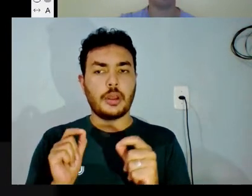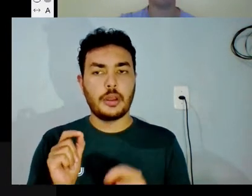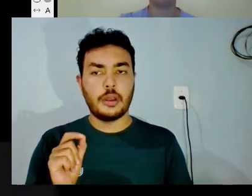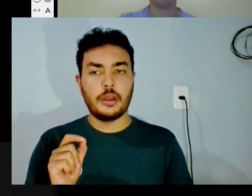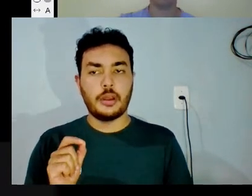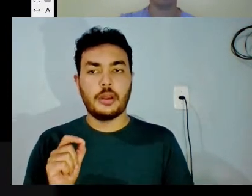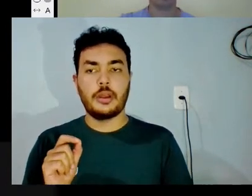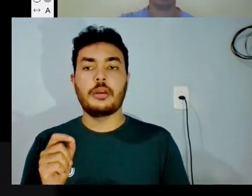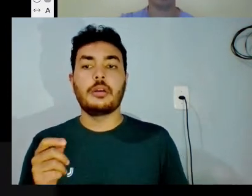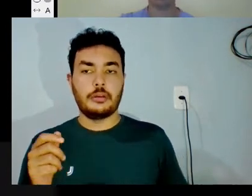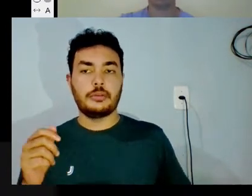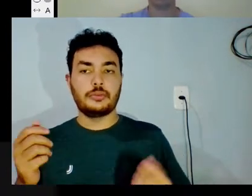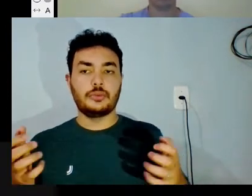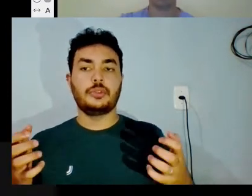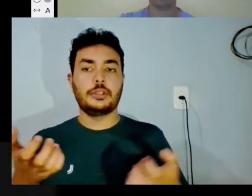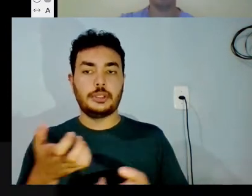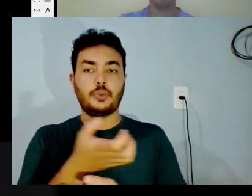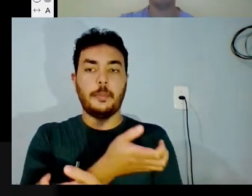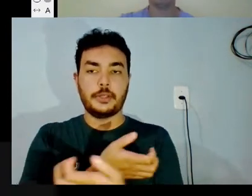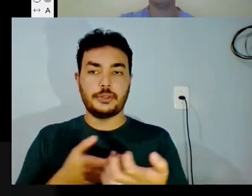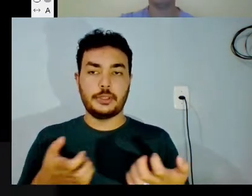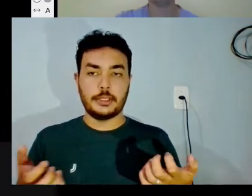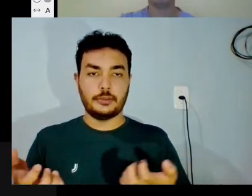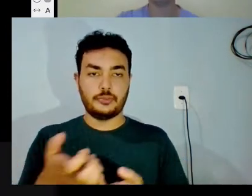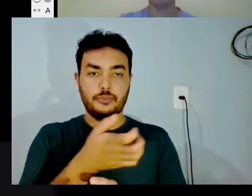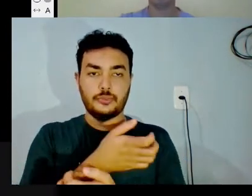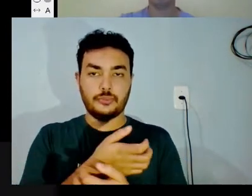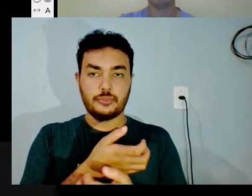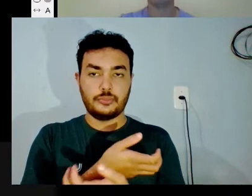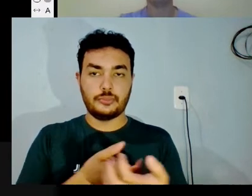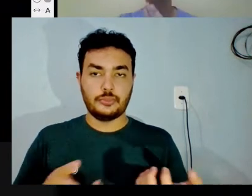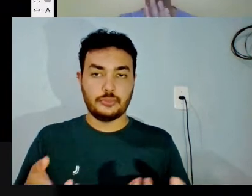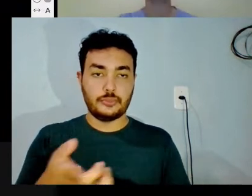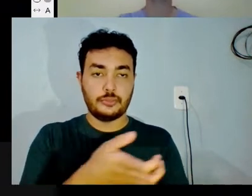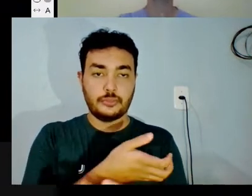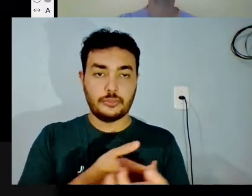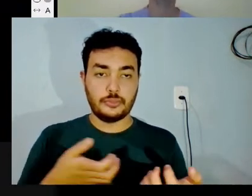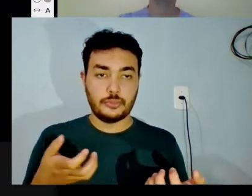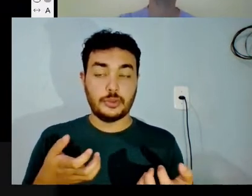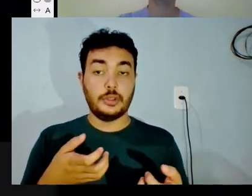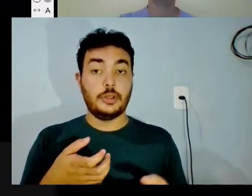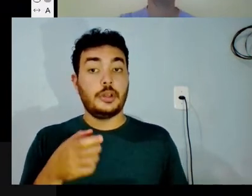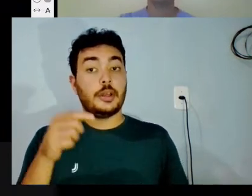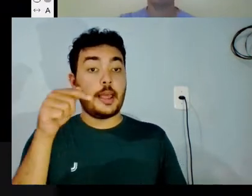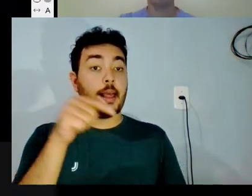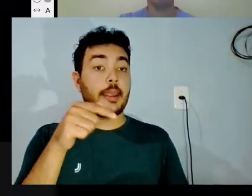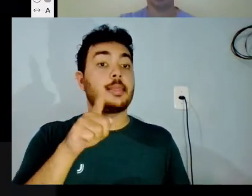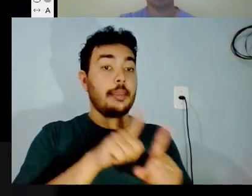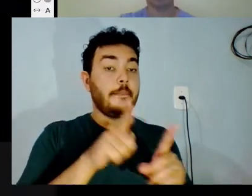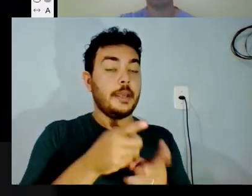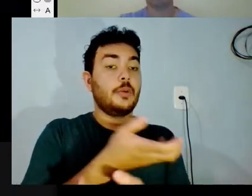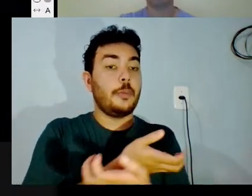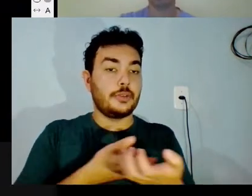ó, elétron 1 no átomo A e elétron 2 no átomo B, e aqui também eles estão sendo compartilhados, só que com outra possibilidade, outra configuração,